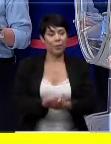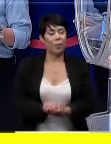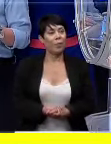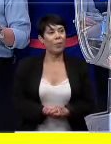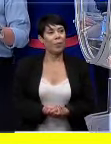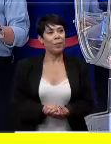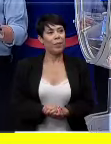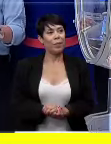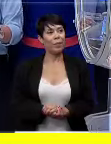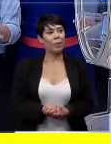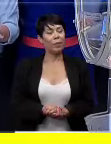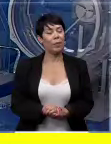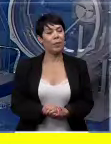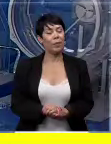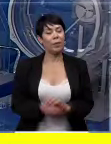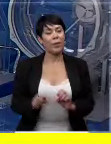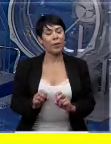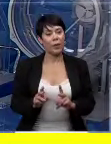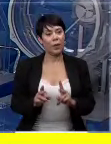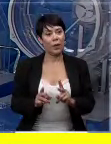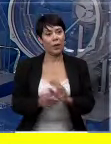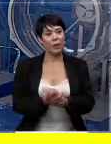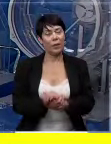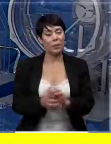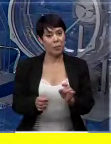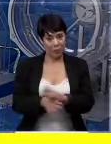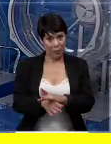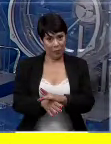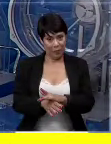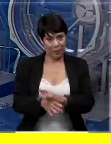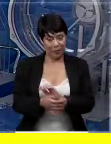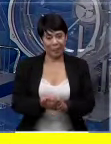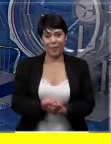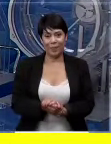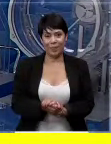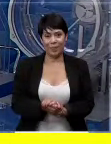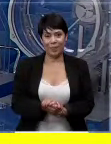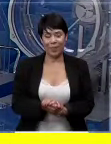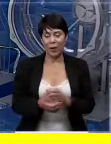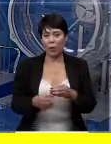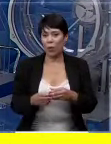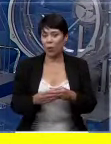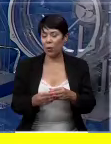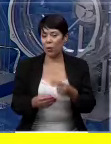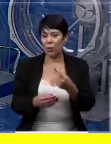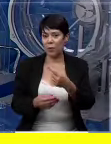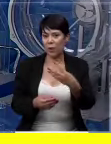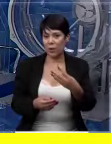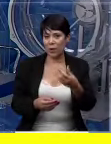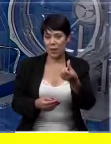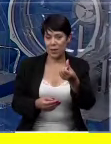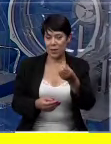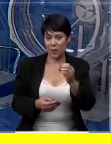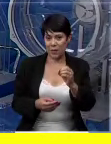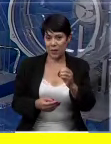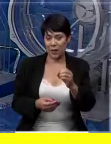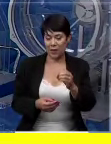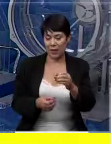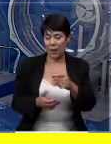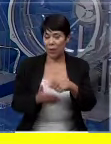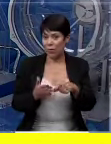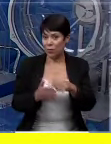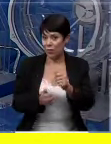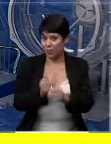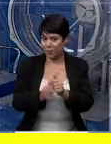Lucimar Oliveira. Muito bem, tudo pronto? Concurso 1460 da Time Mania com